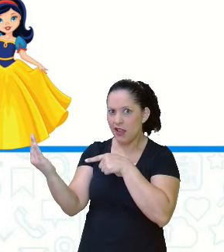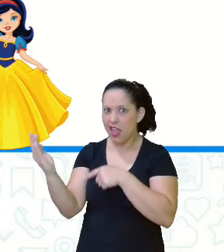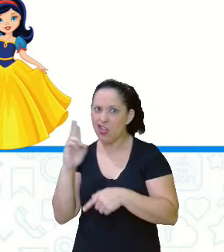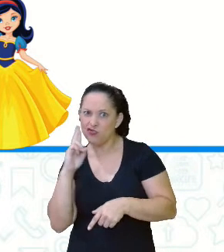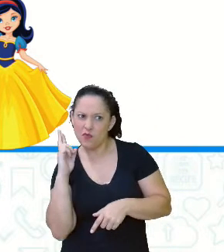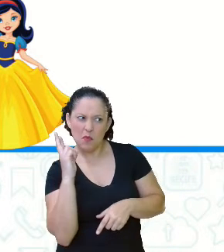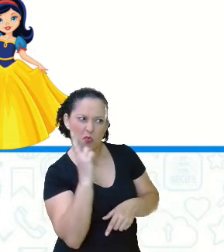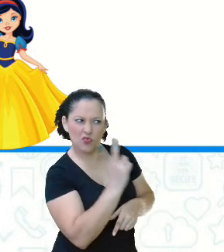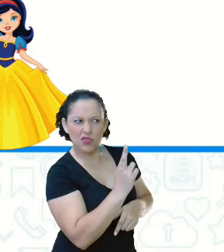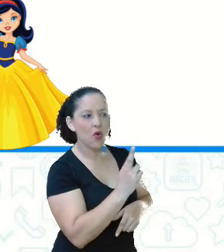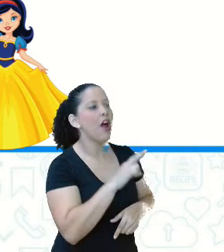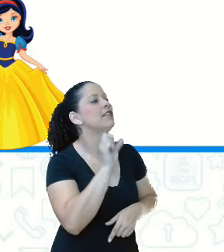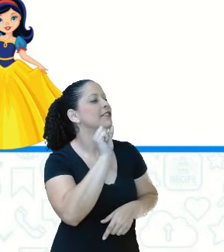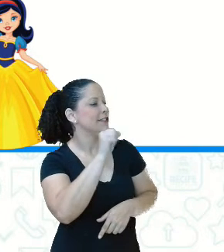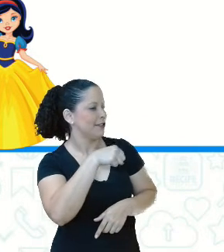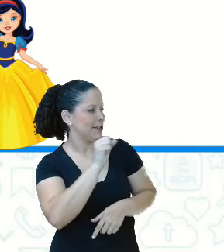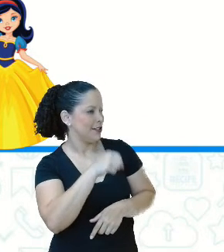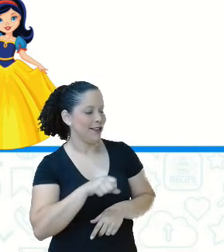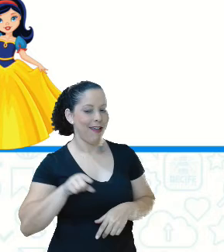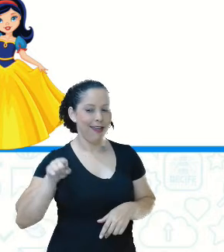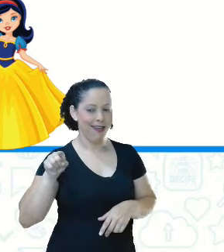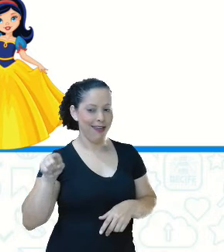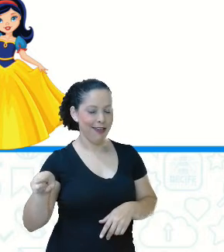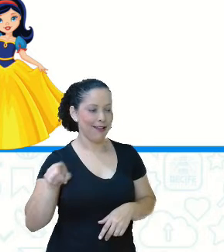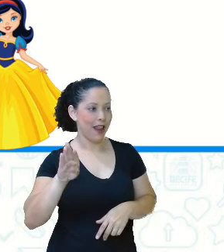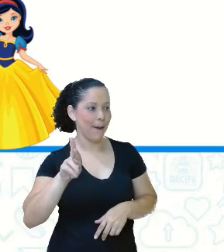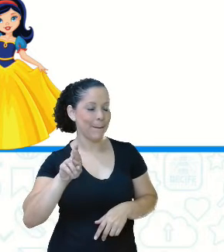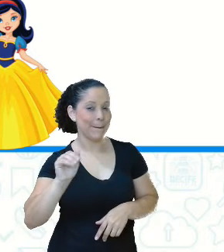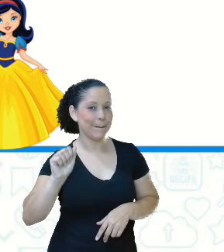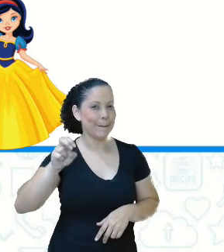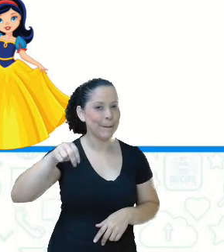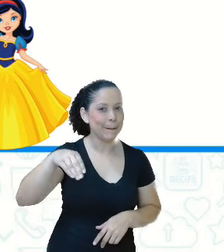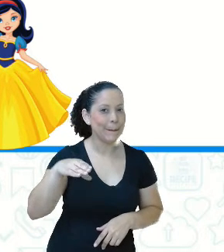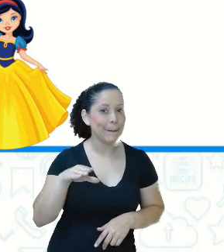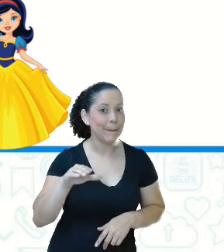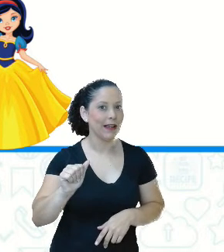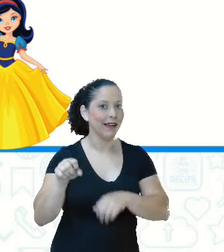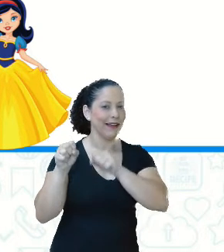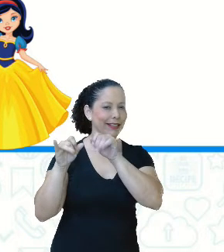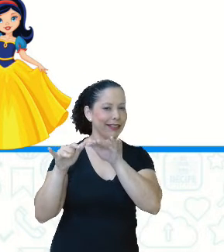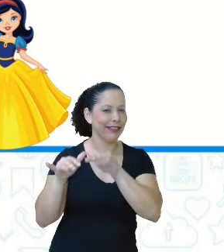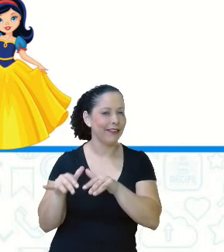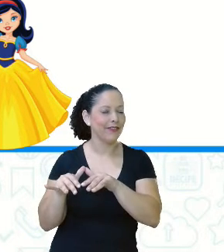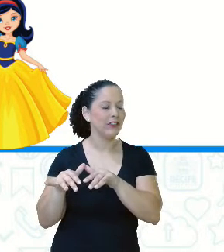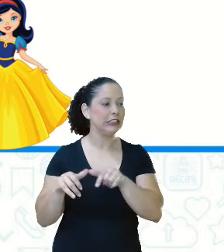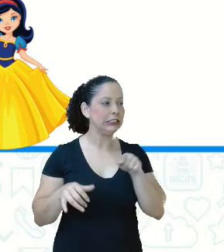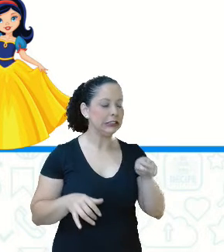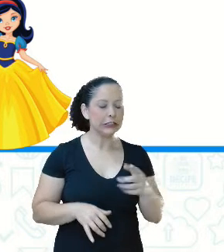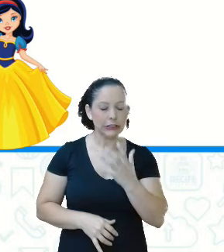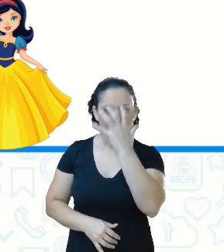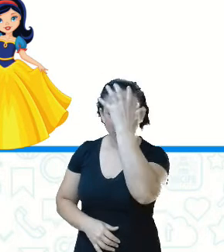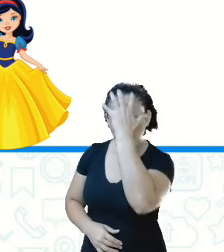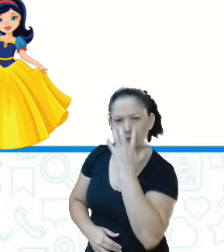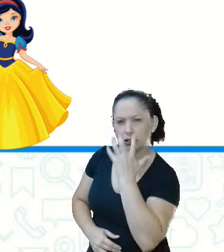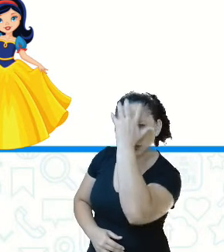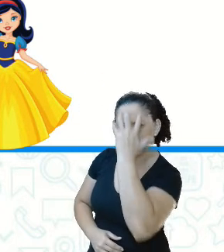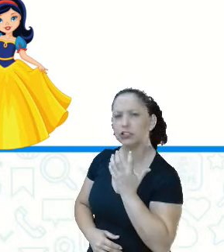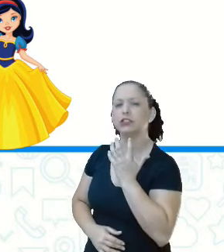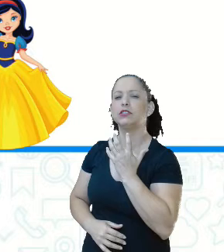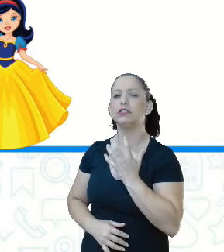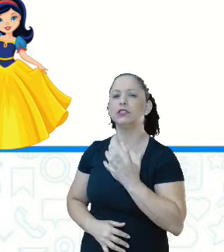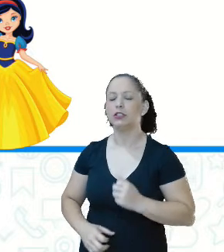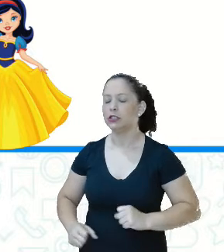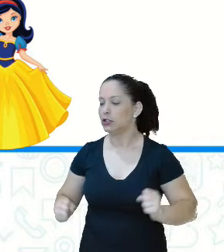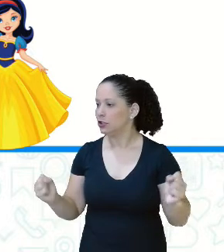espelho respondeu-lhe que sim, é a Branca de Neve. A rainha ficou muito zangada e, cheia